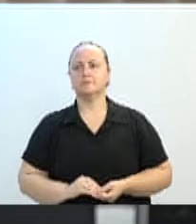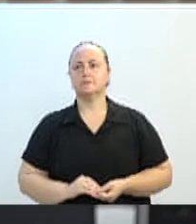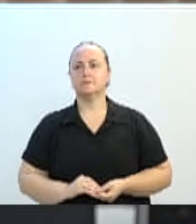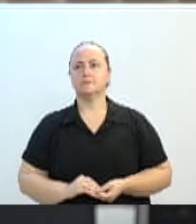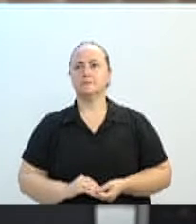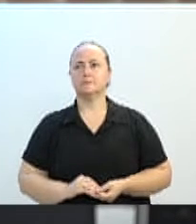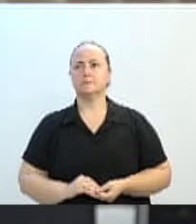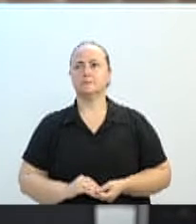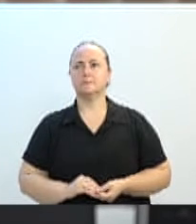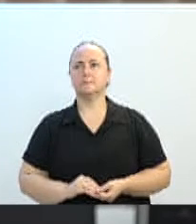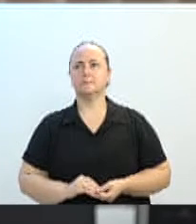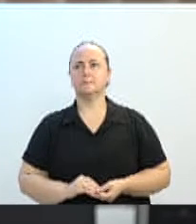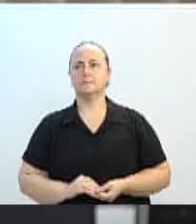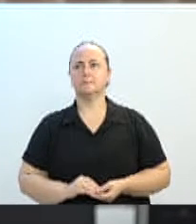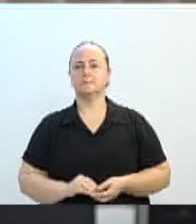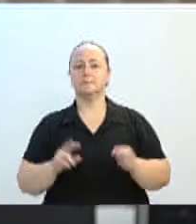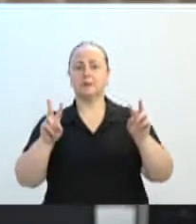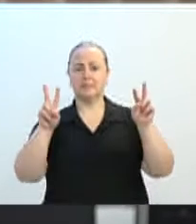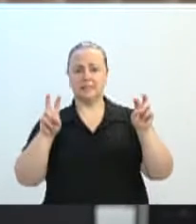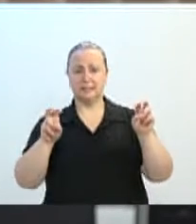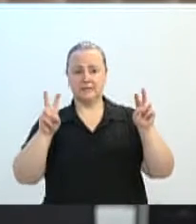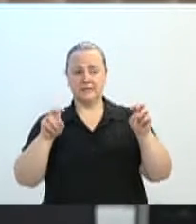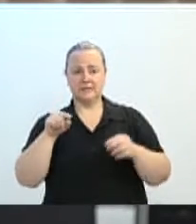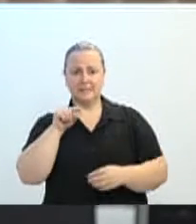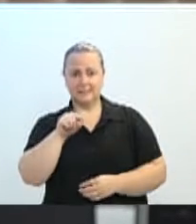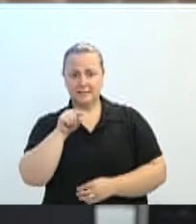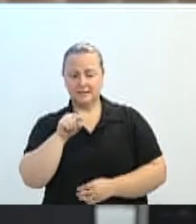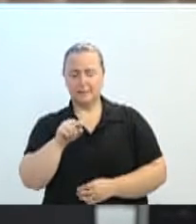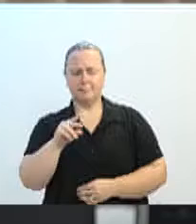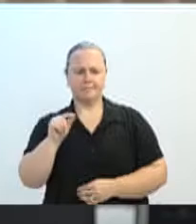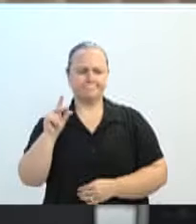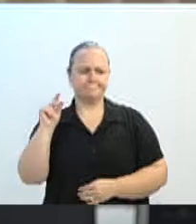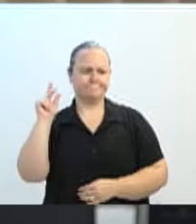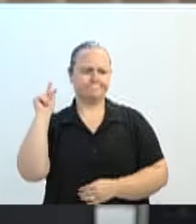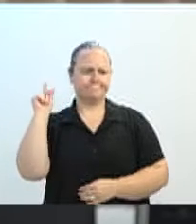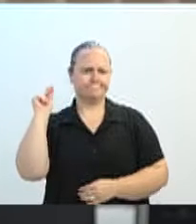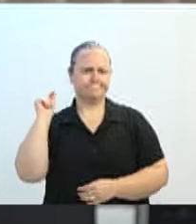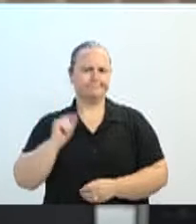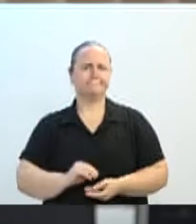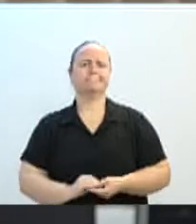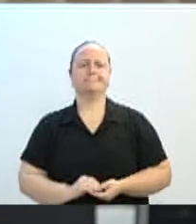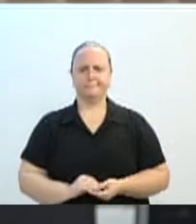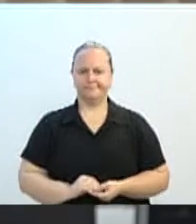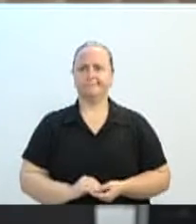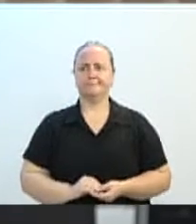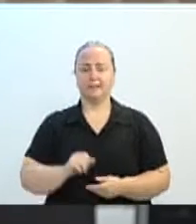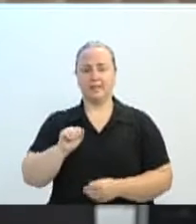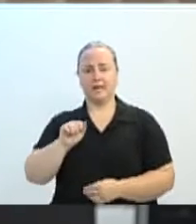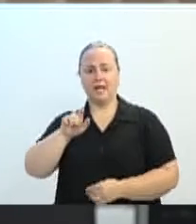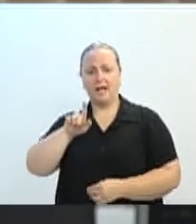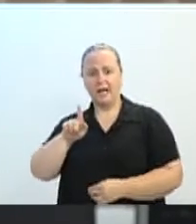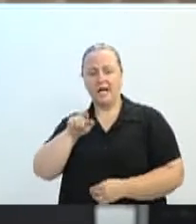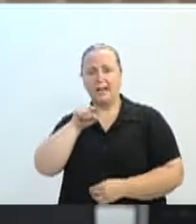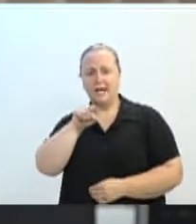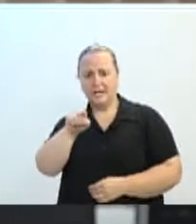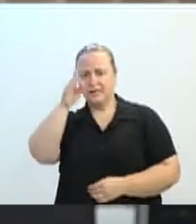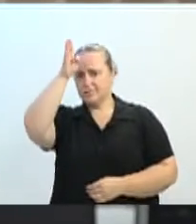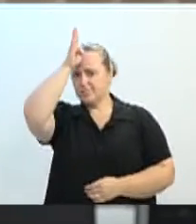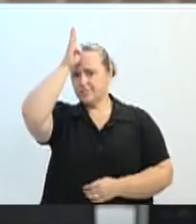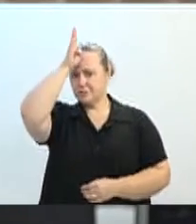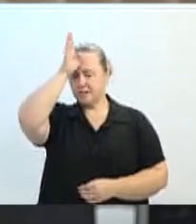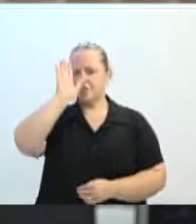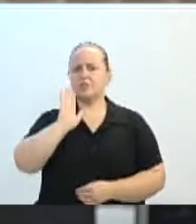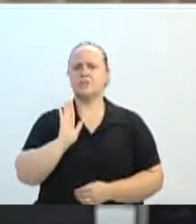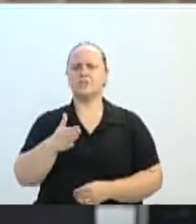aqui que é antigo a questão do ambulatório Geral do burden for já tem mais de uma década